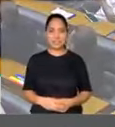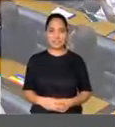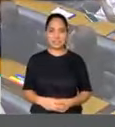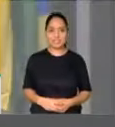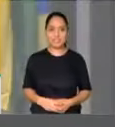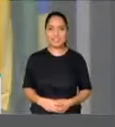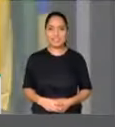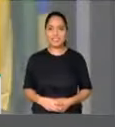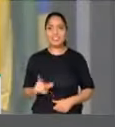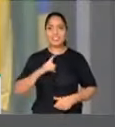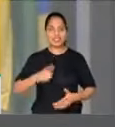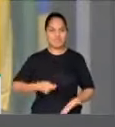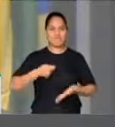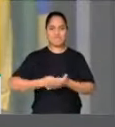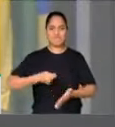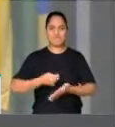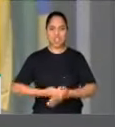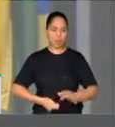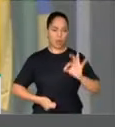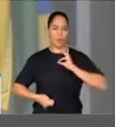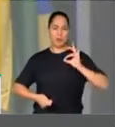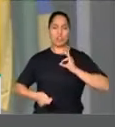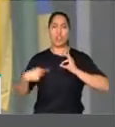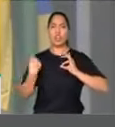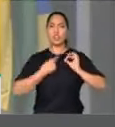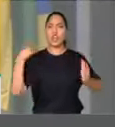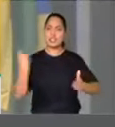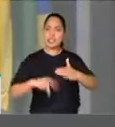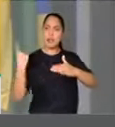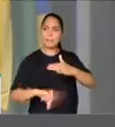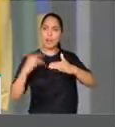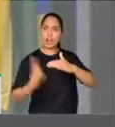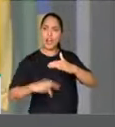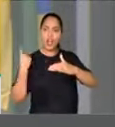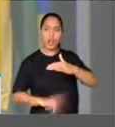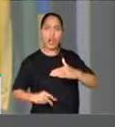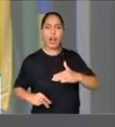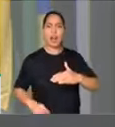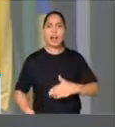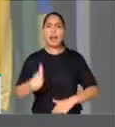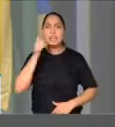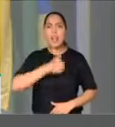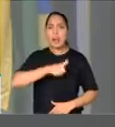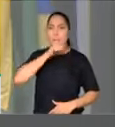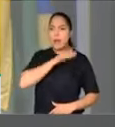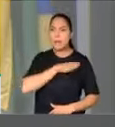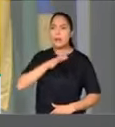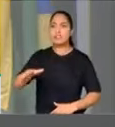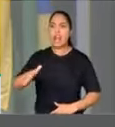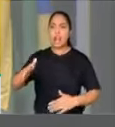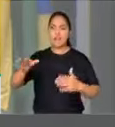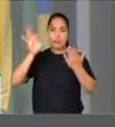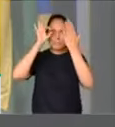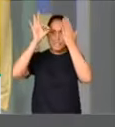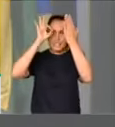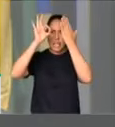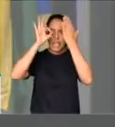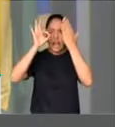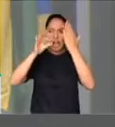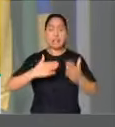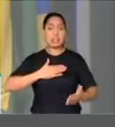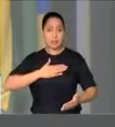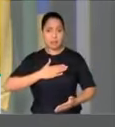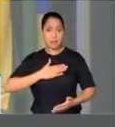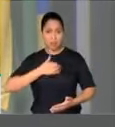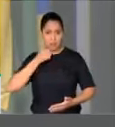As que enfrentaram a polícia, as que apanharam, as que as mães colocavam em psiquiatras. A minha mãe me internou no